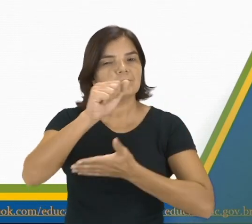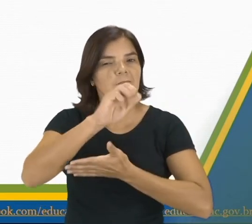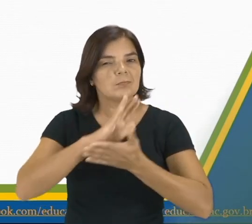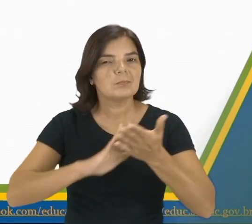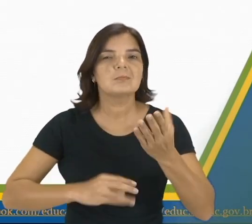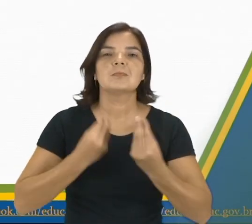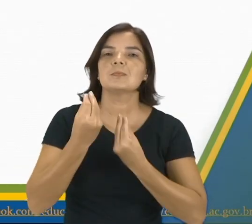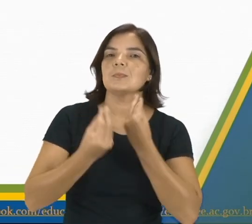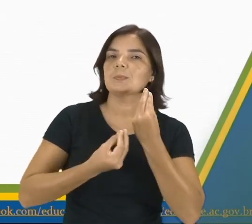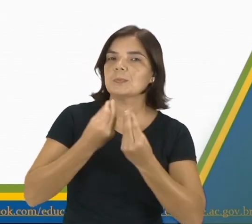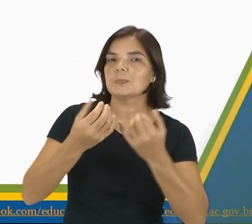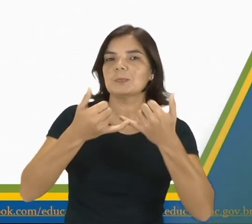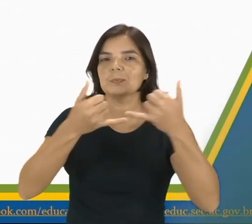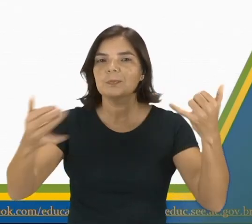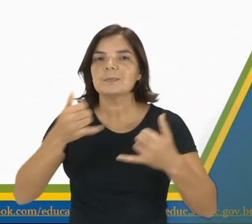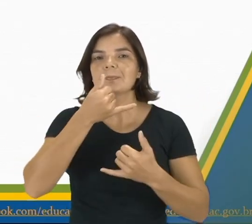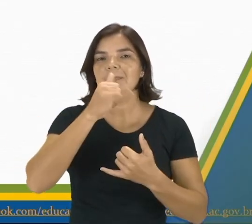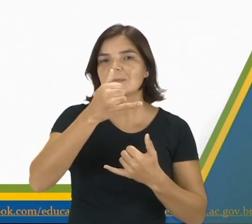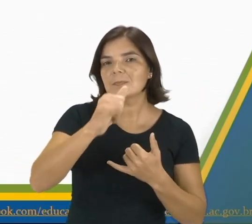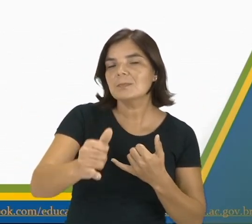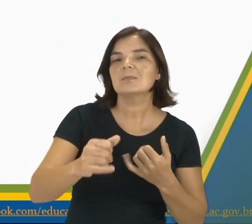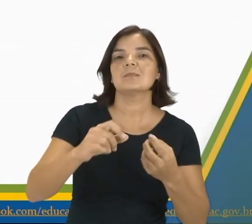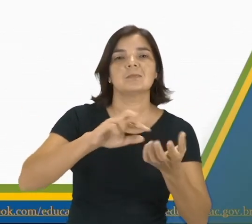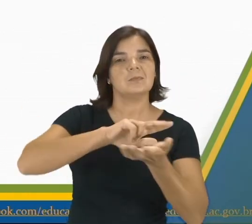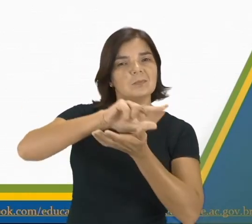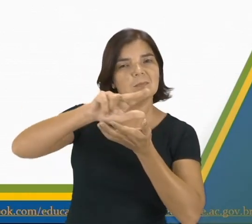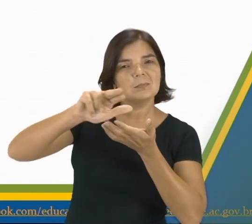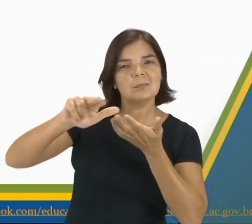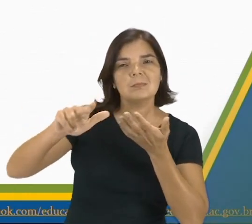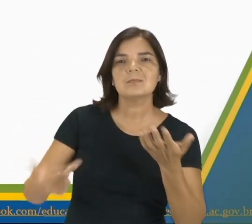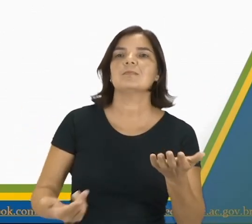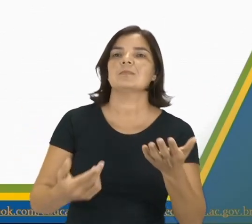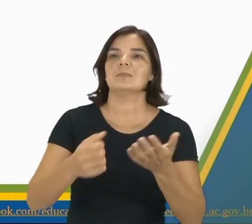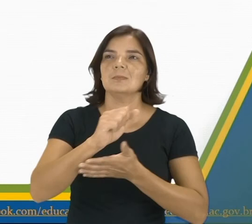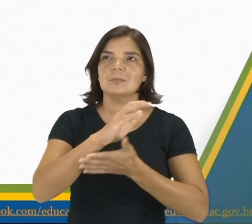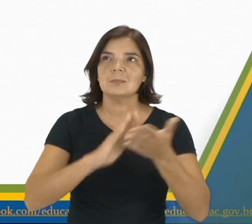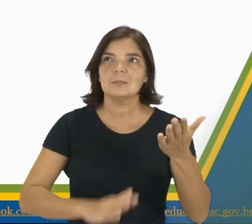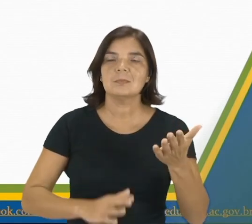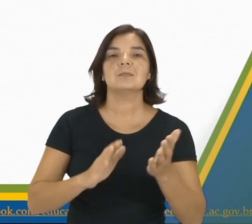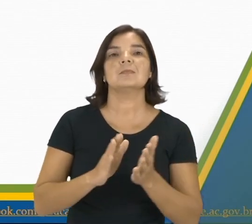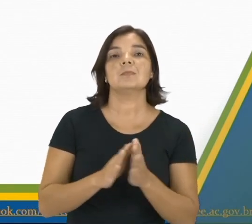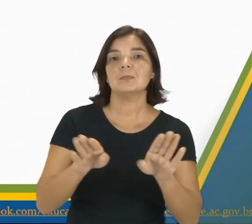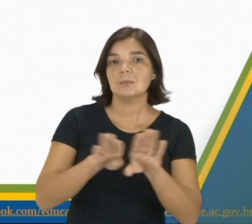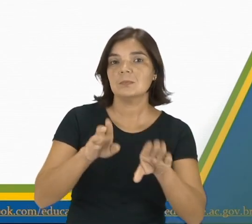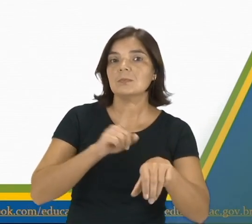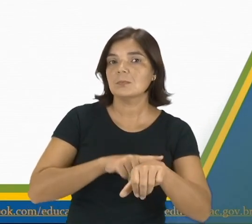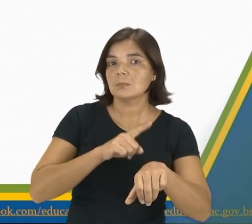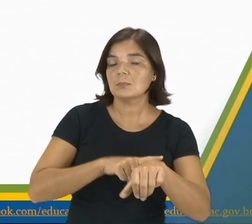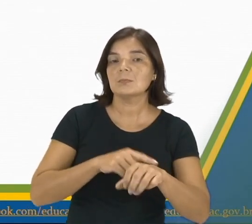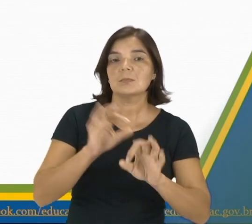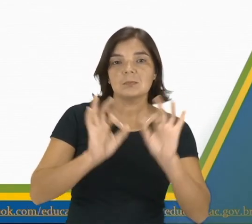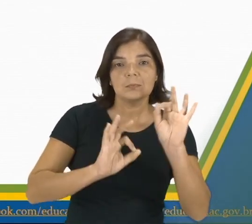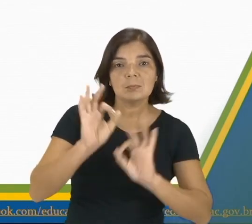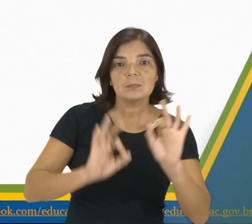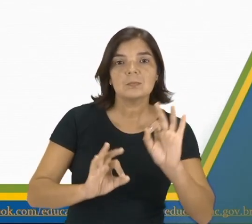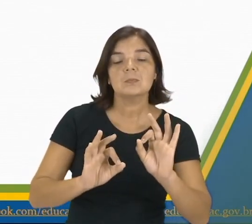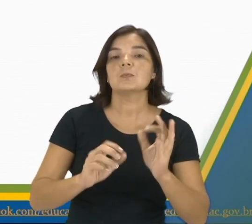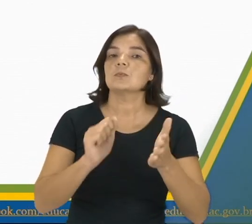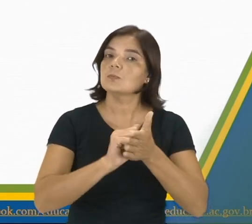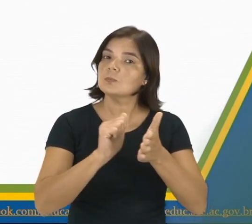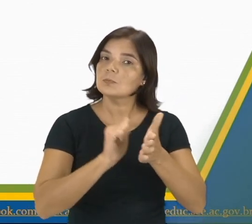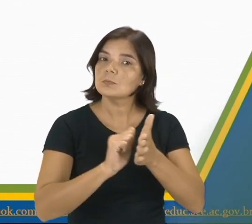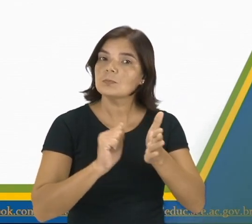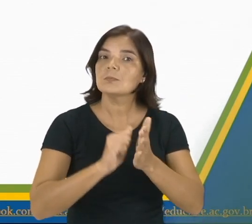atividades de corrente elétrica, de eletrodinâmica, de carga elétrica, de variação de tempo, então, para fazer. Então, notem então